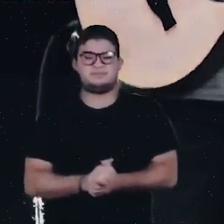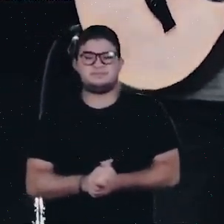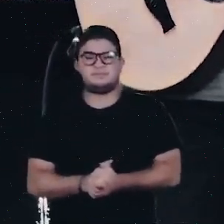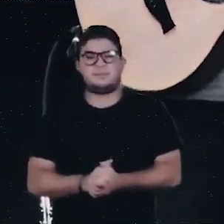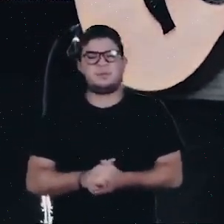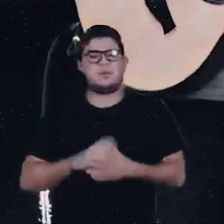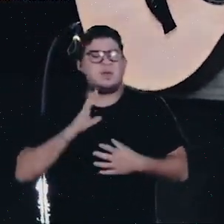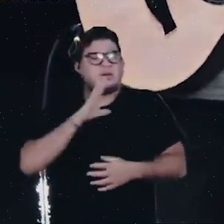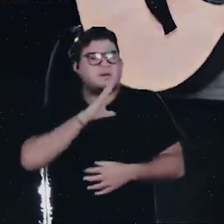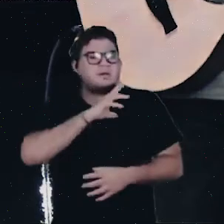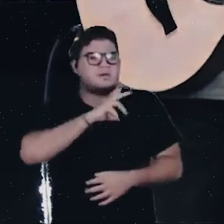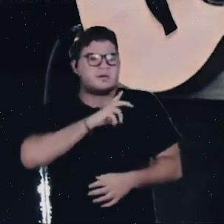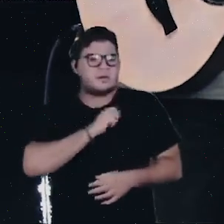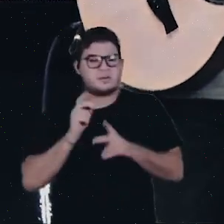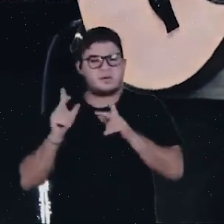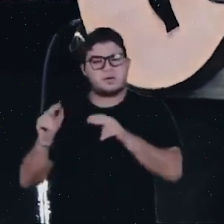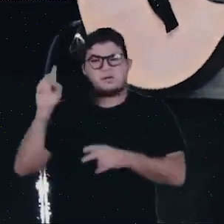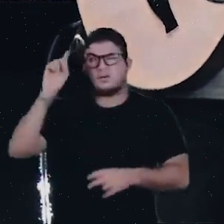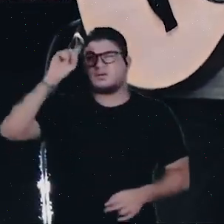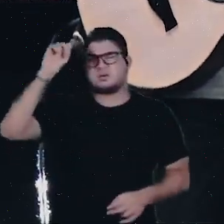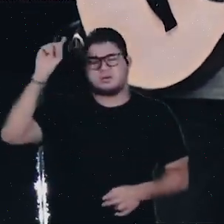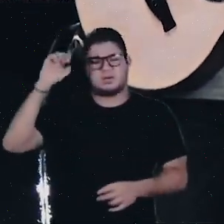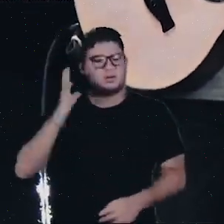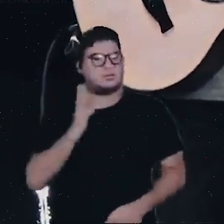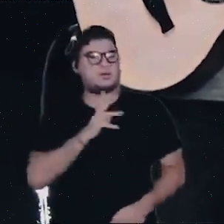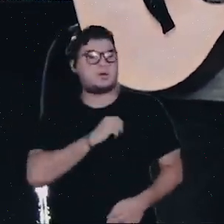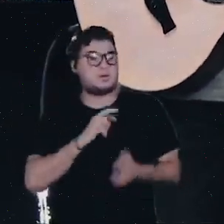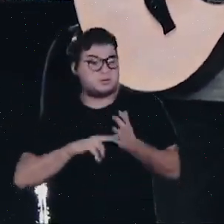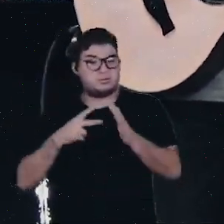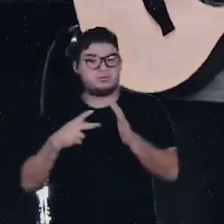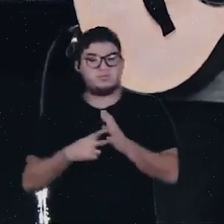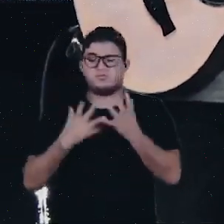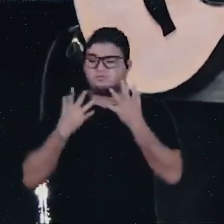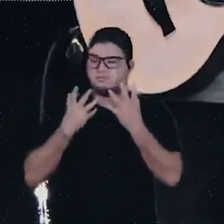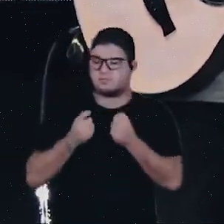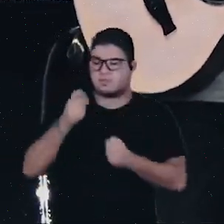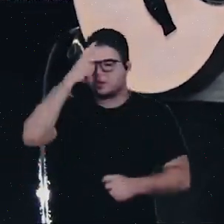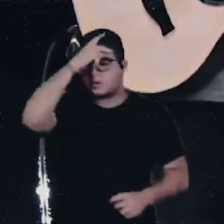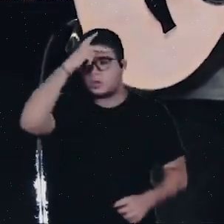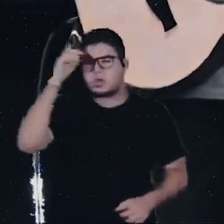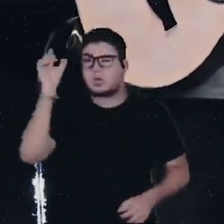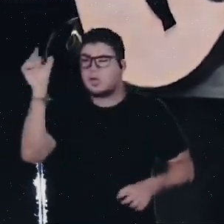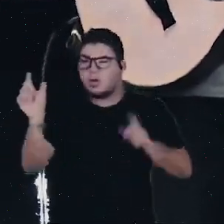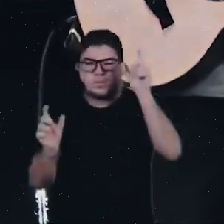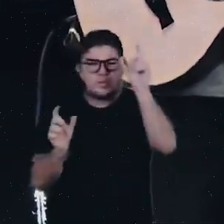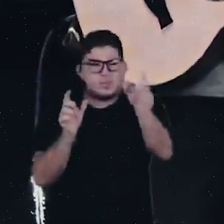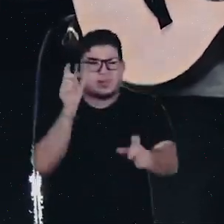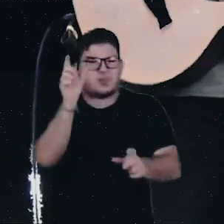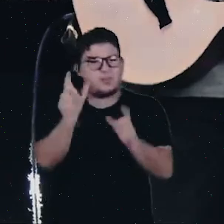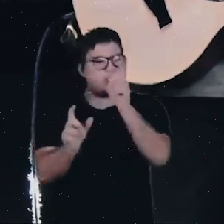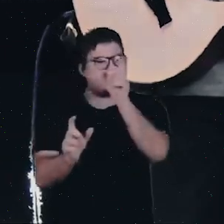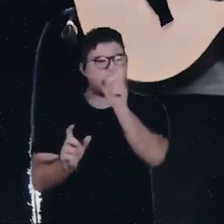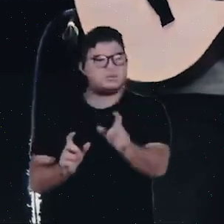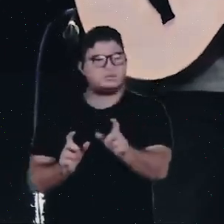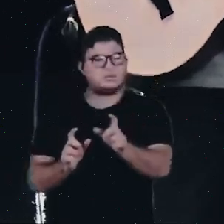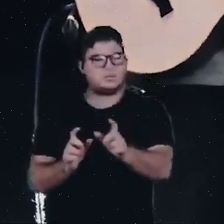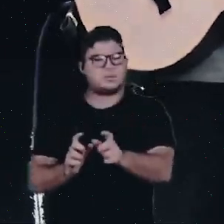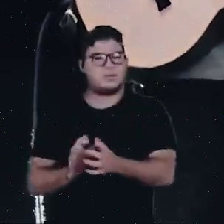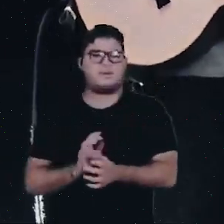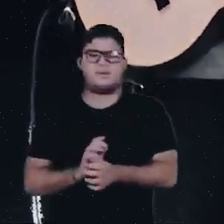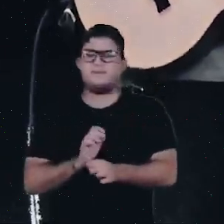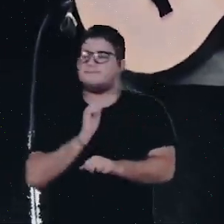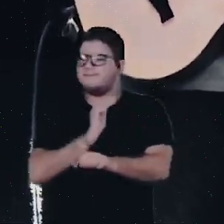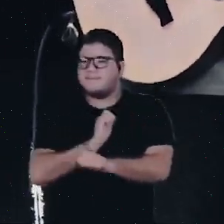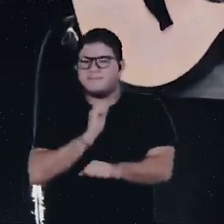Gente, amar como Jesus me ama significa aceitar as pessoas como elas são. Você tem que parar de tentar mudar as